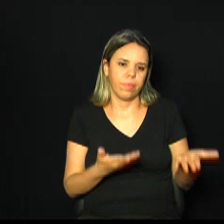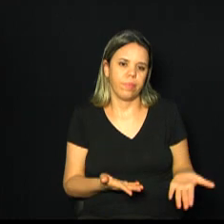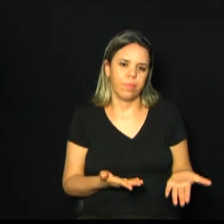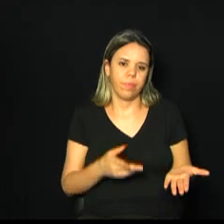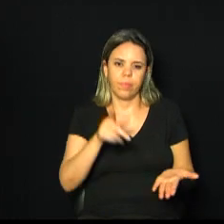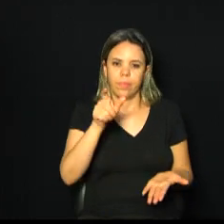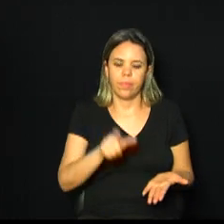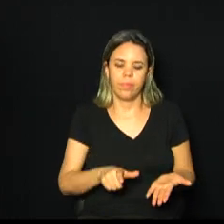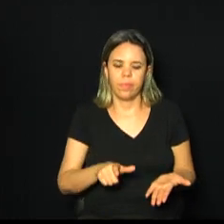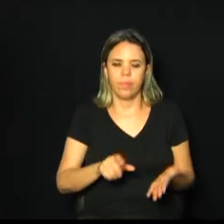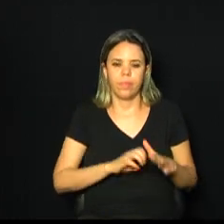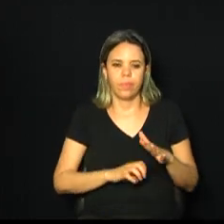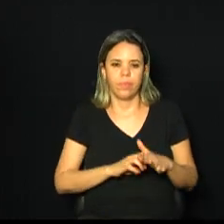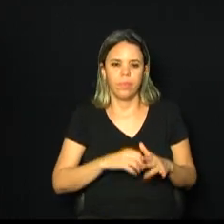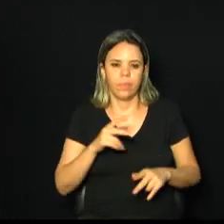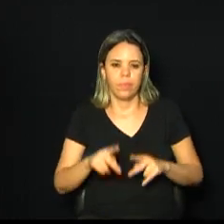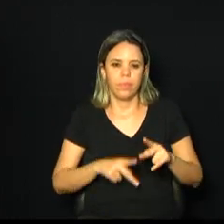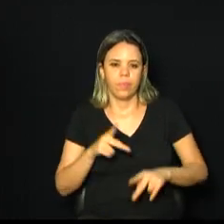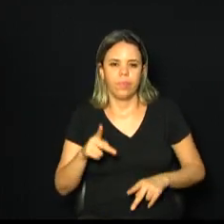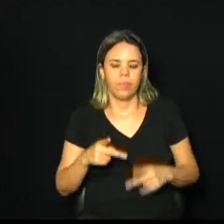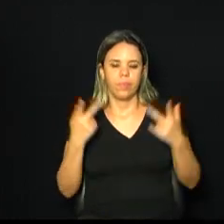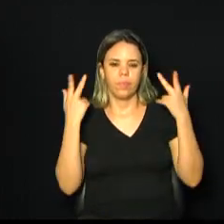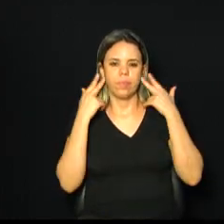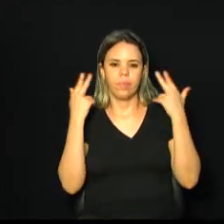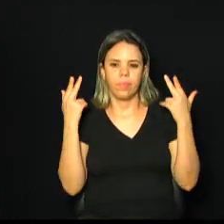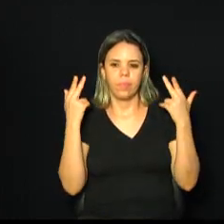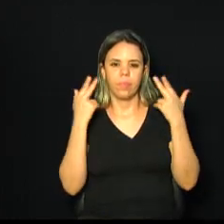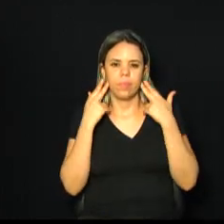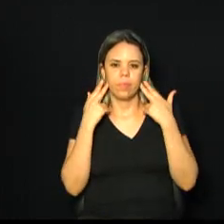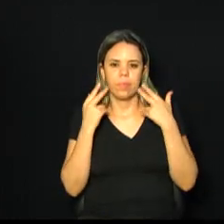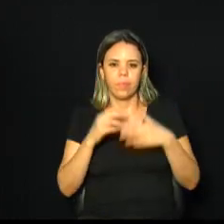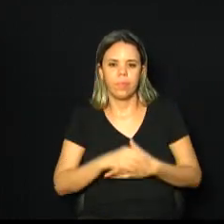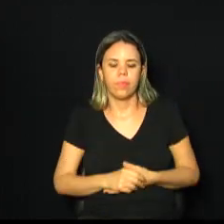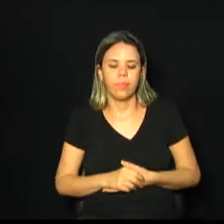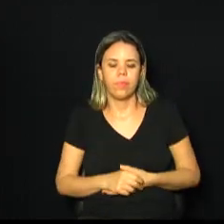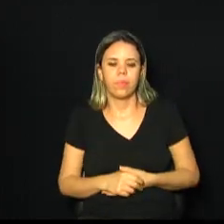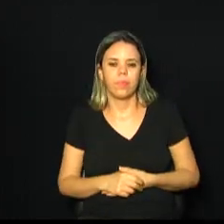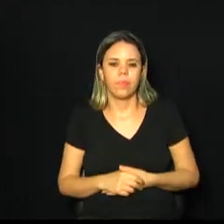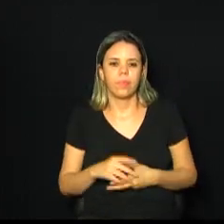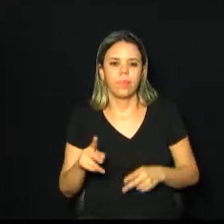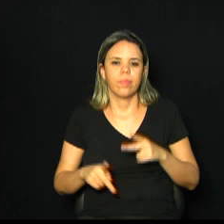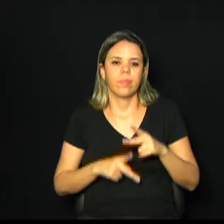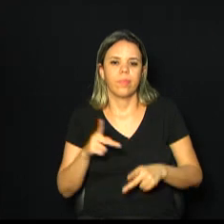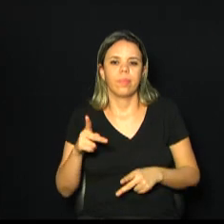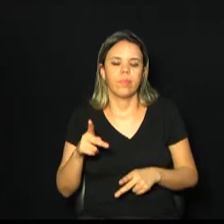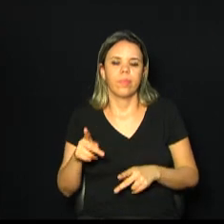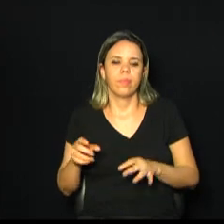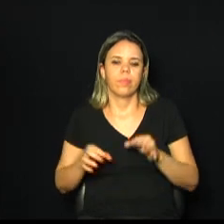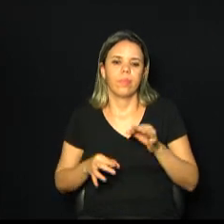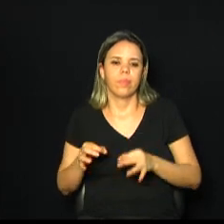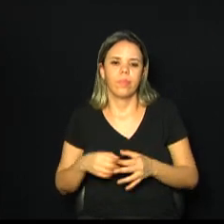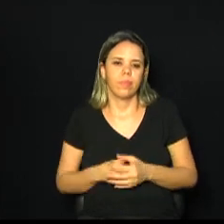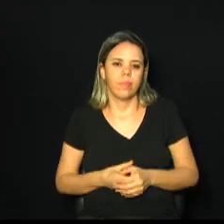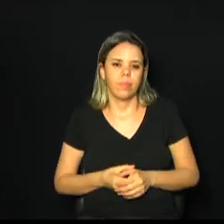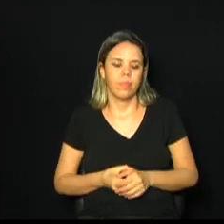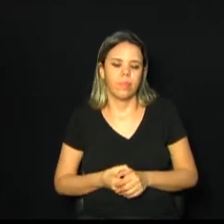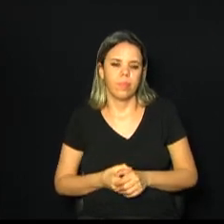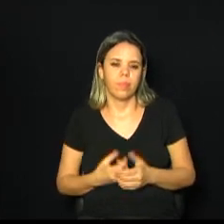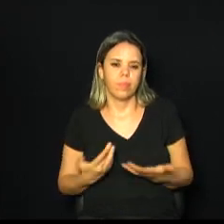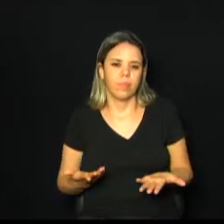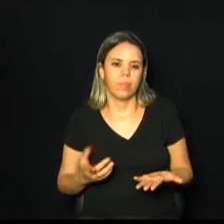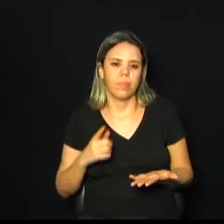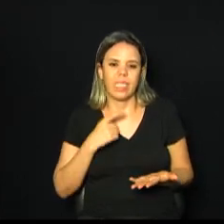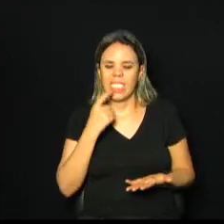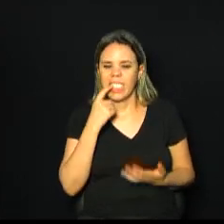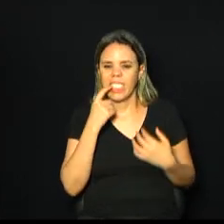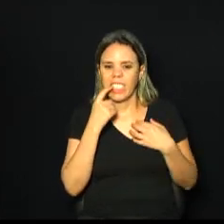pessoa jurídica, é para as pessoas naturais, pessoas físicas, e para as pessoas jurídicas. Então, o